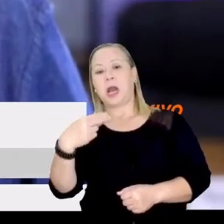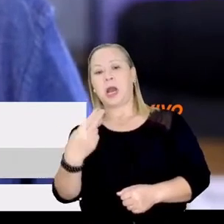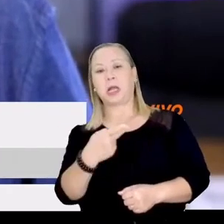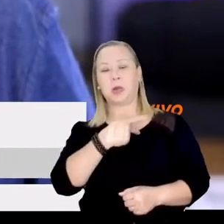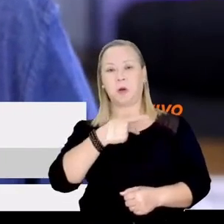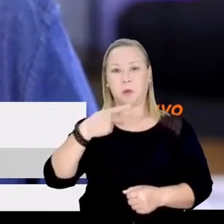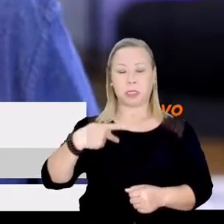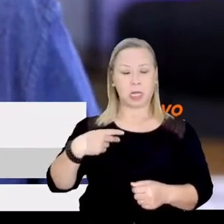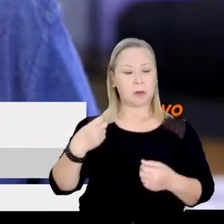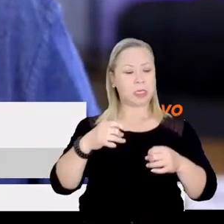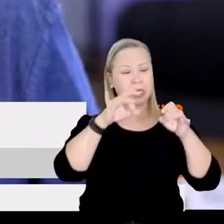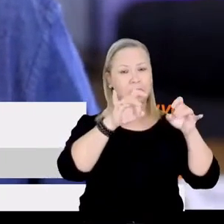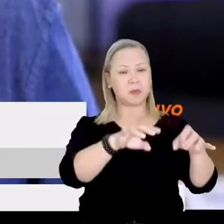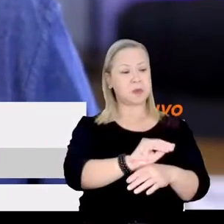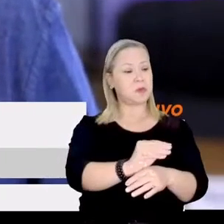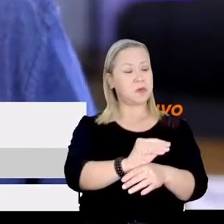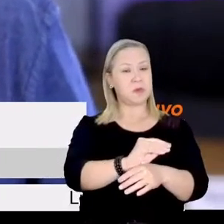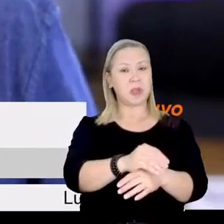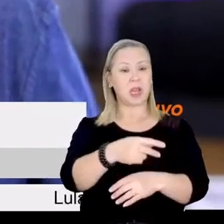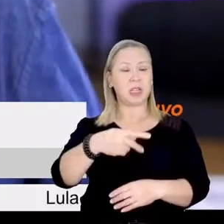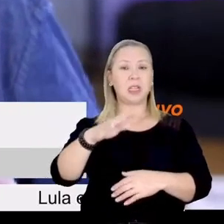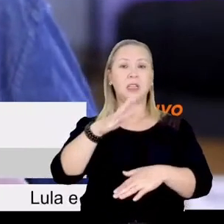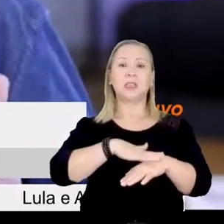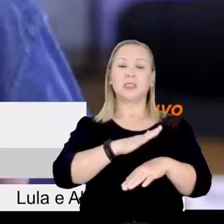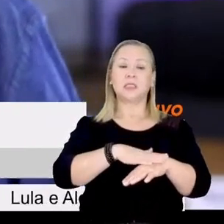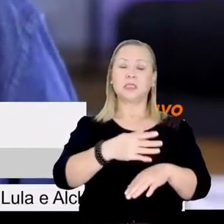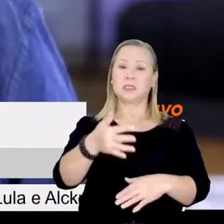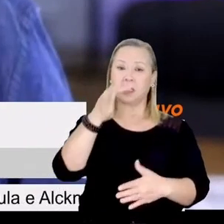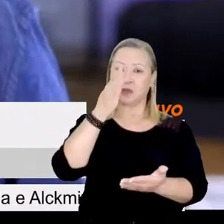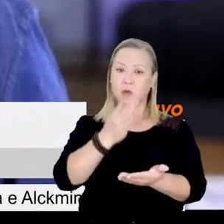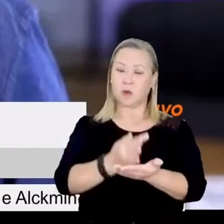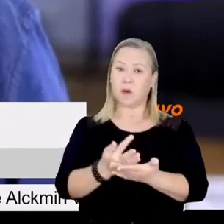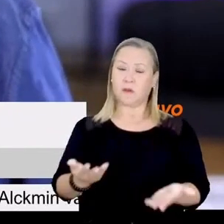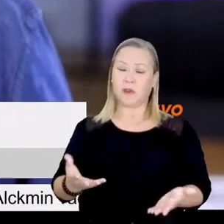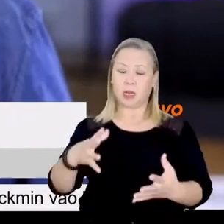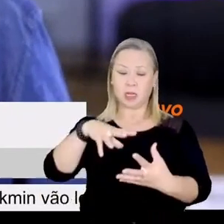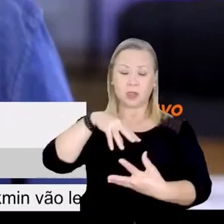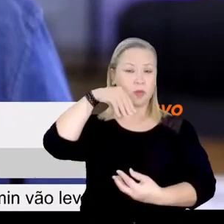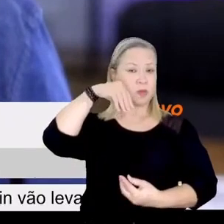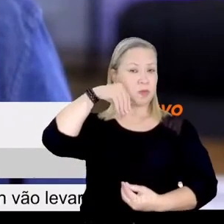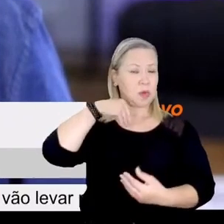da sua fé e da sua espiritualidade com respeito